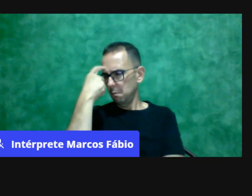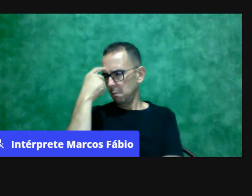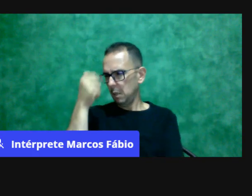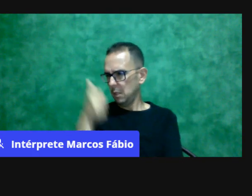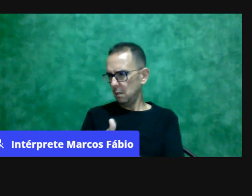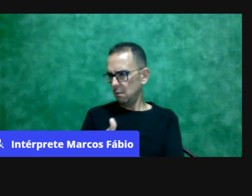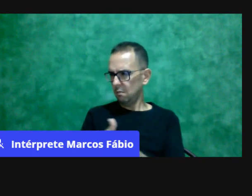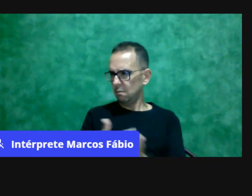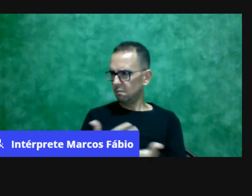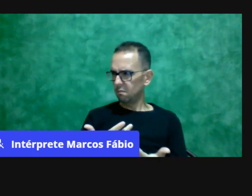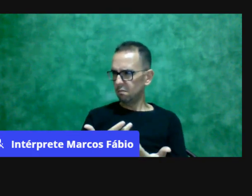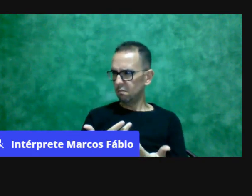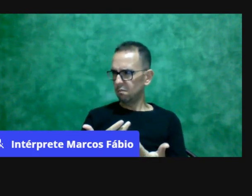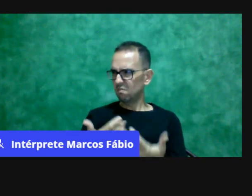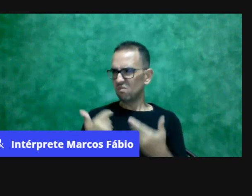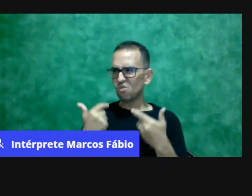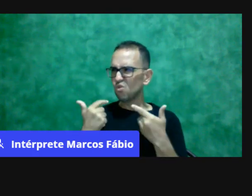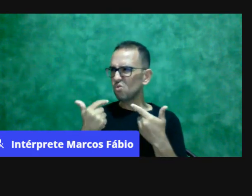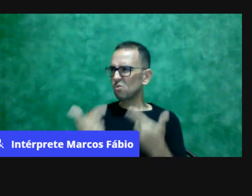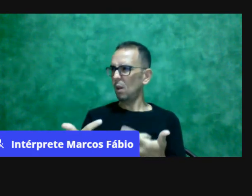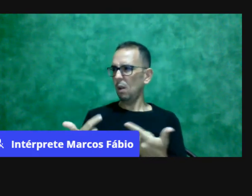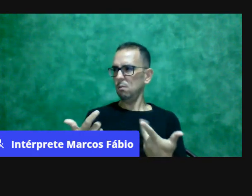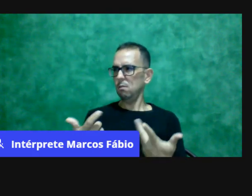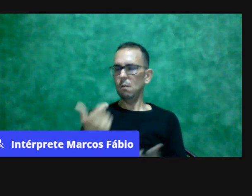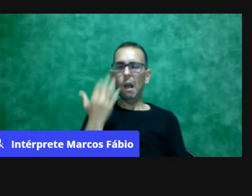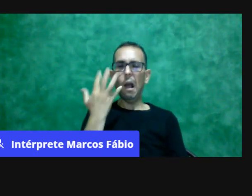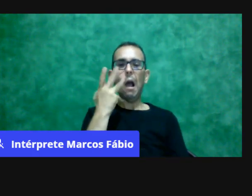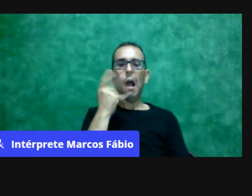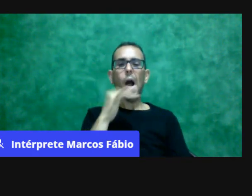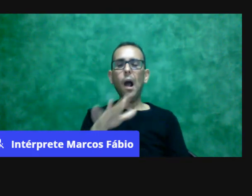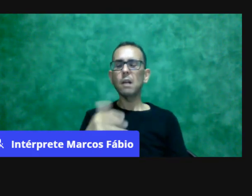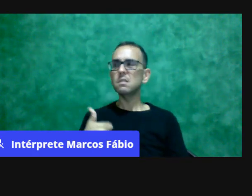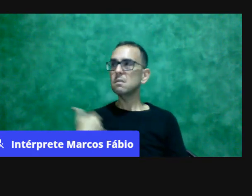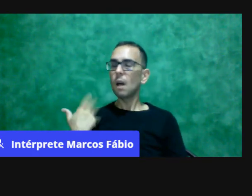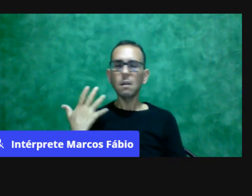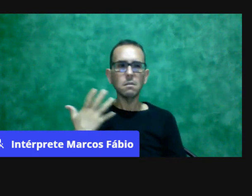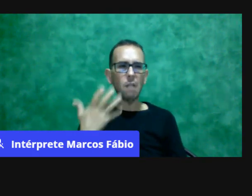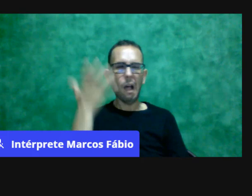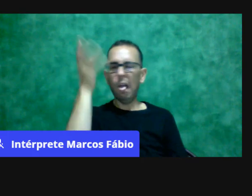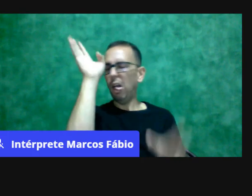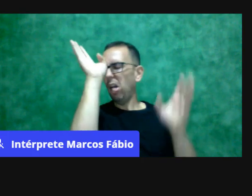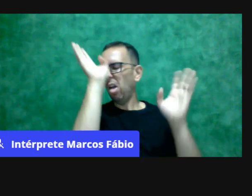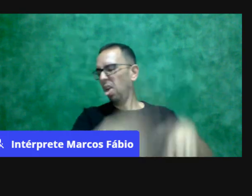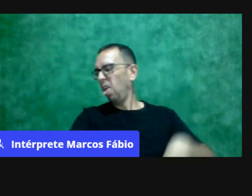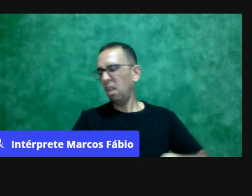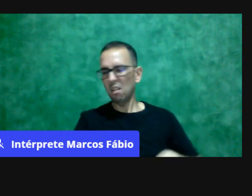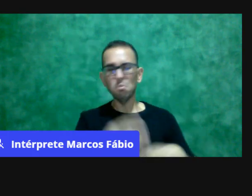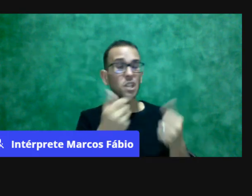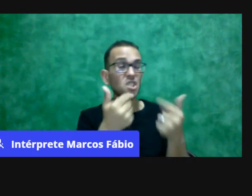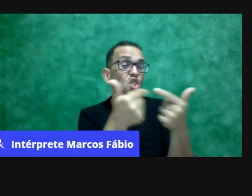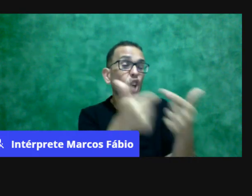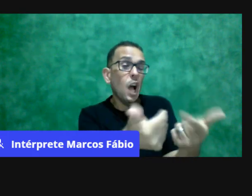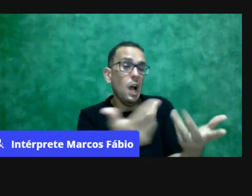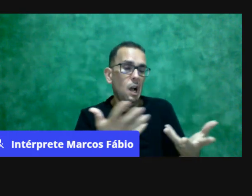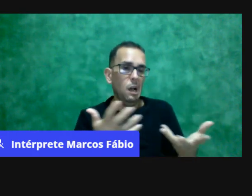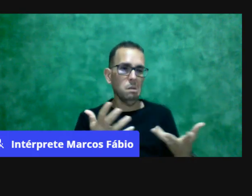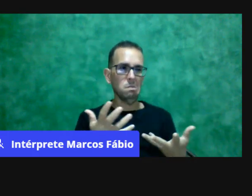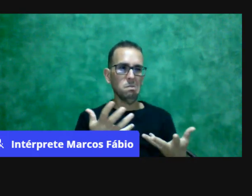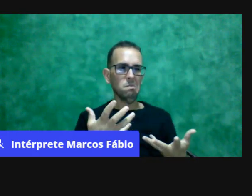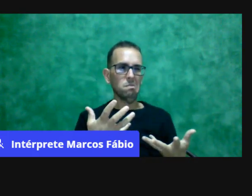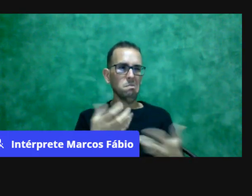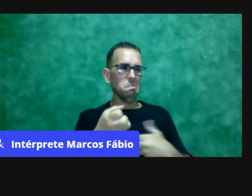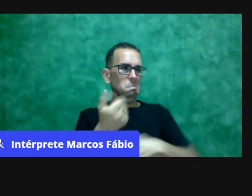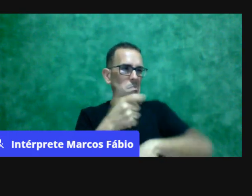coisa chata, né? A criança chega a certa idade, ela não quer mais assistir, porque ela acha muito chato, sem